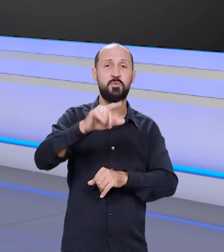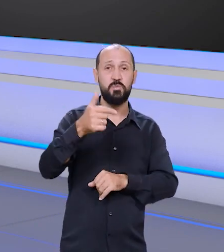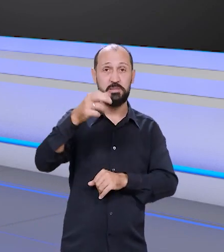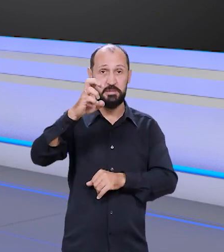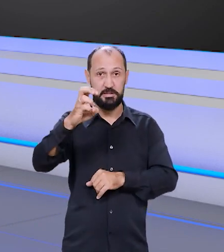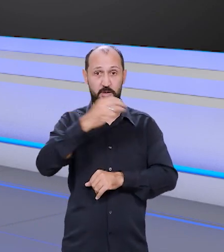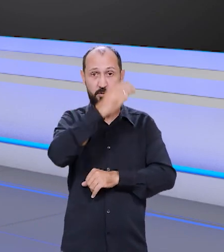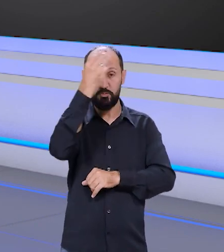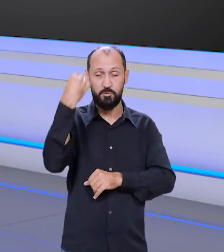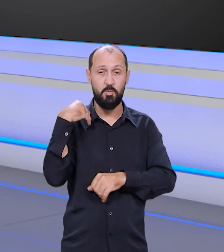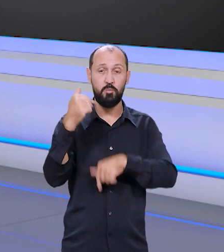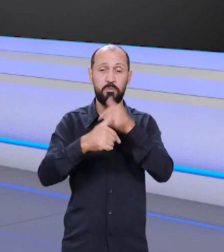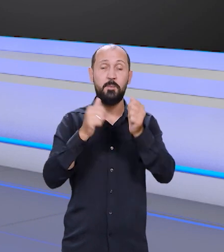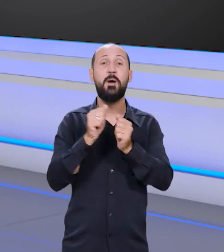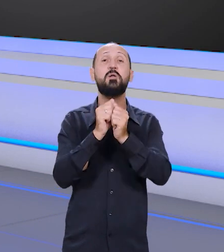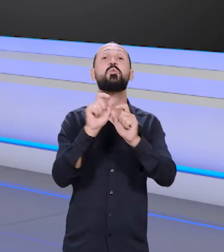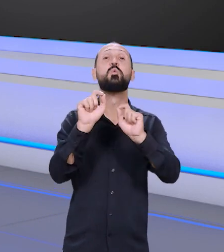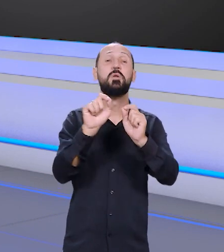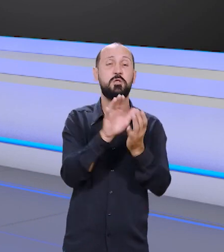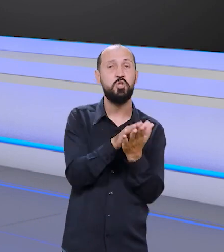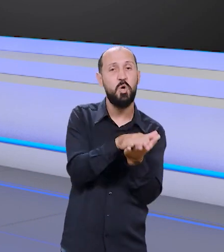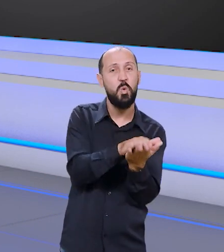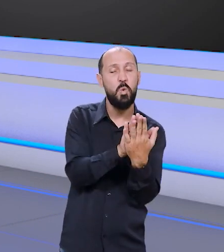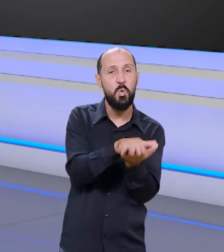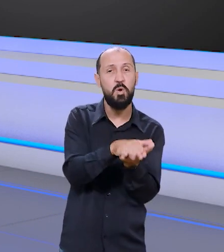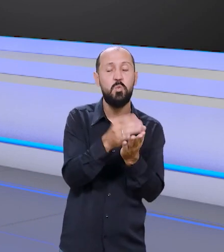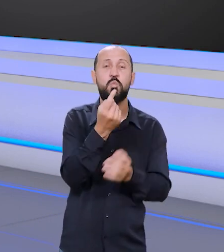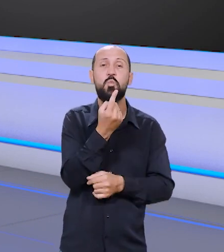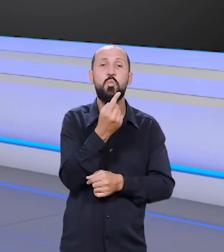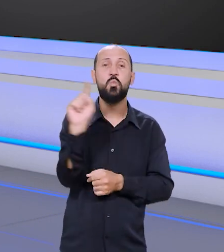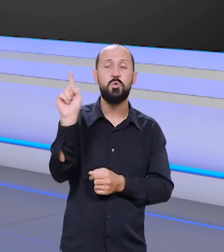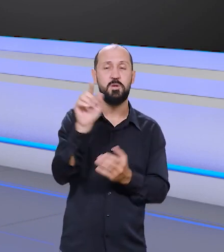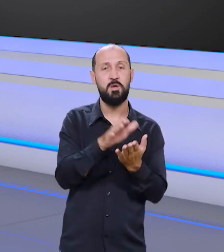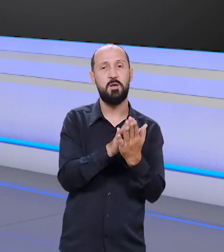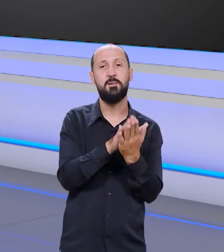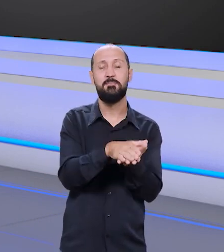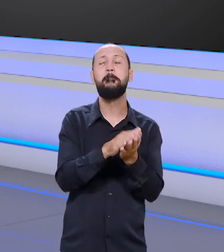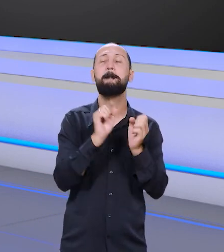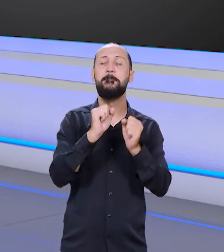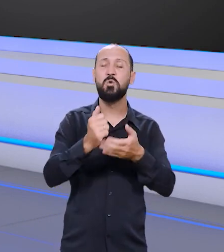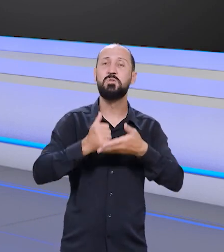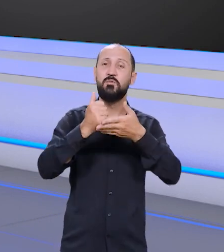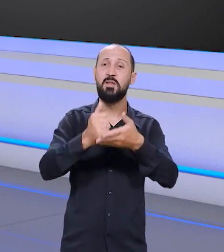dia 25 de maio uma ação de doação de sangue. Uma única